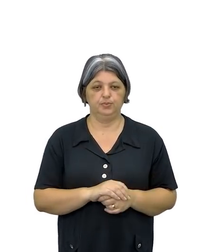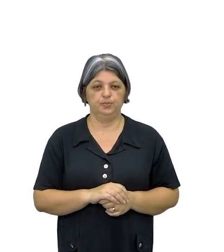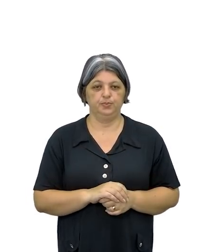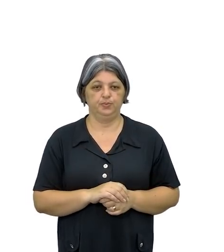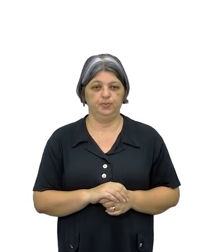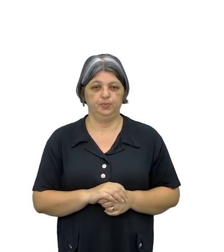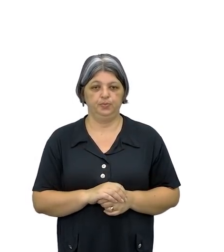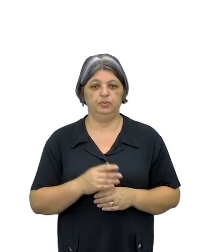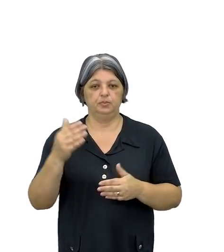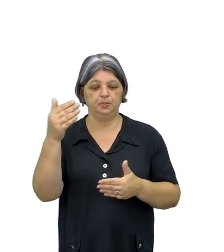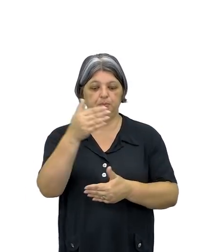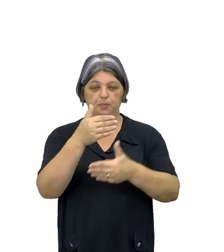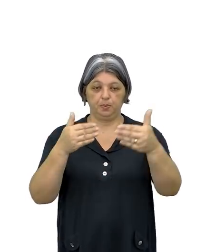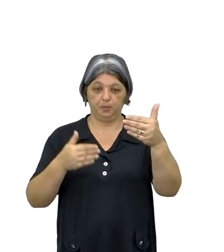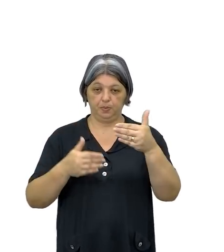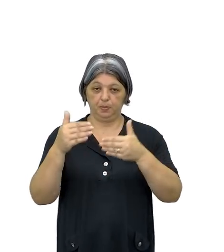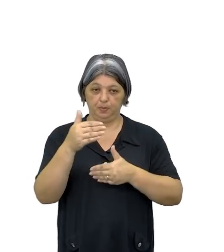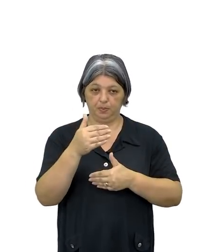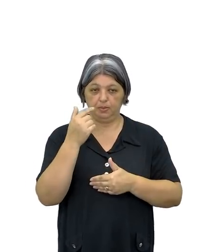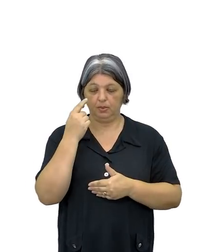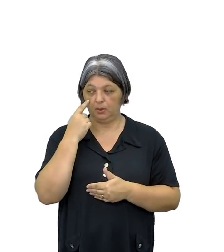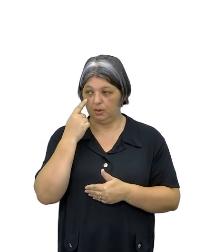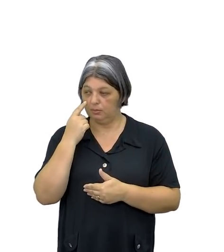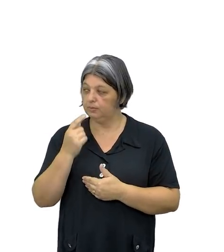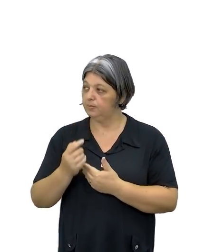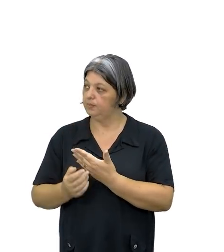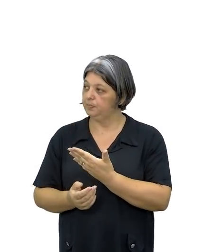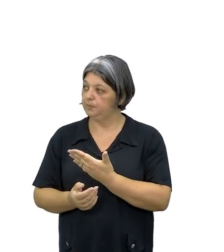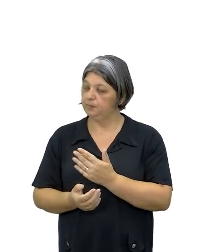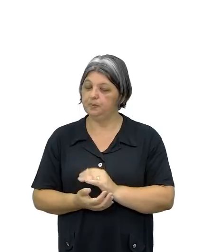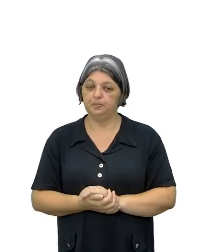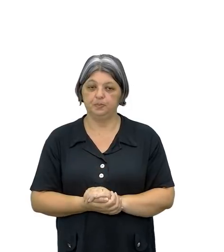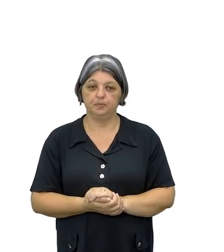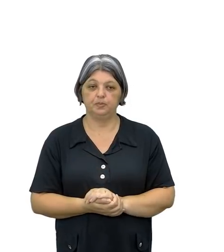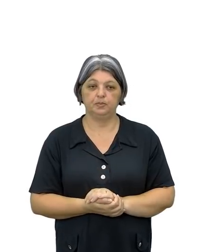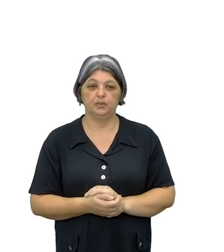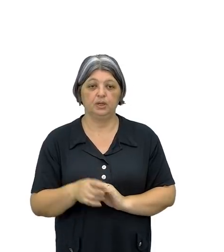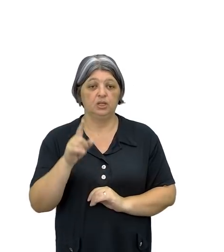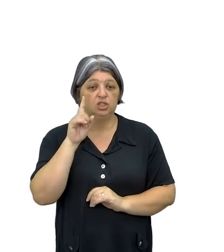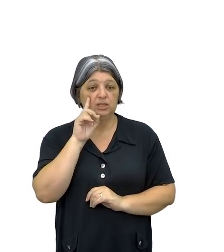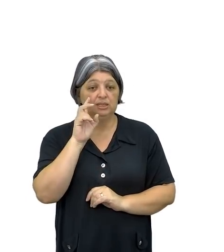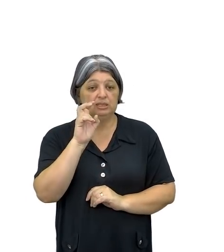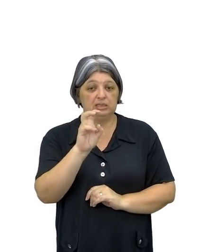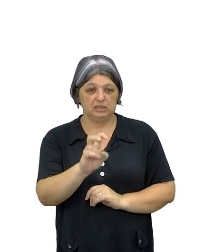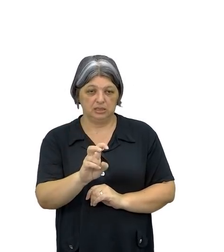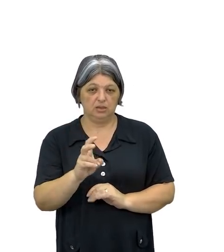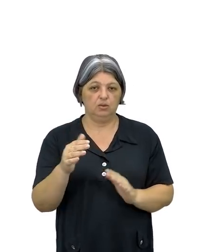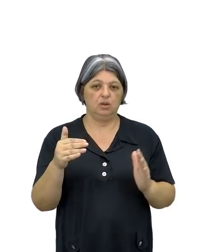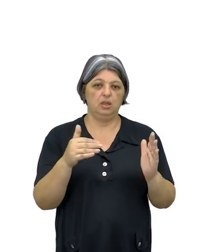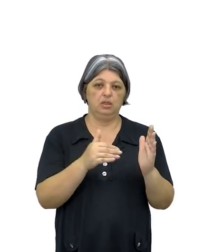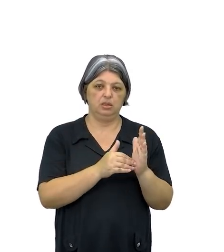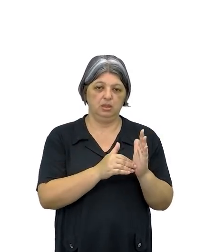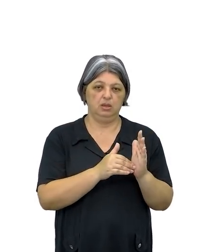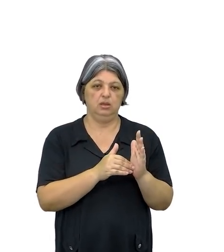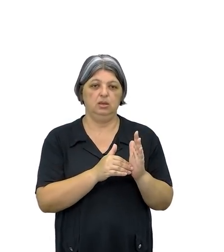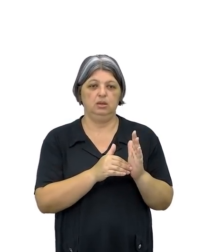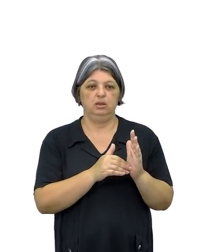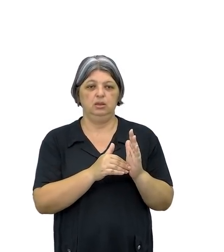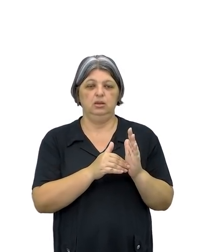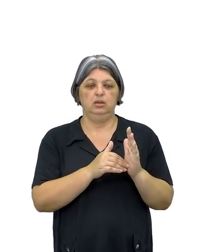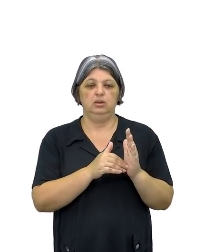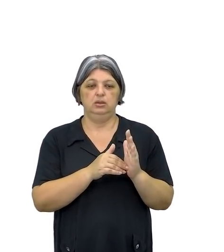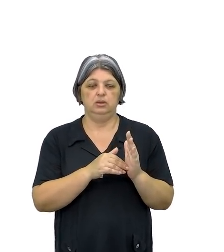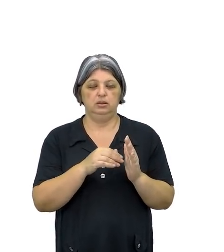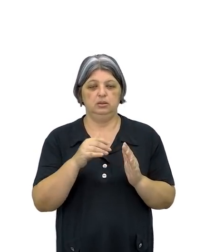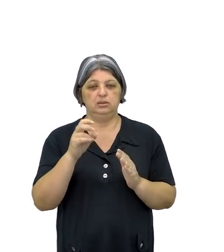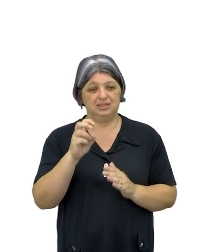o PowerPoint, né, nós temos depois, do dia 5 de março até 5 de abril, nós temos aquele momento